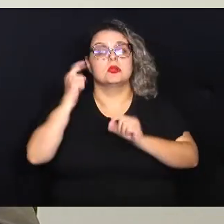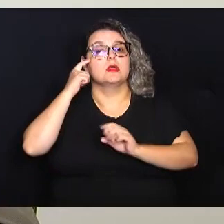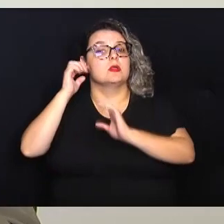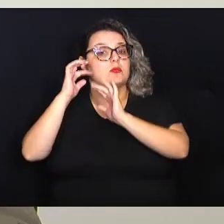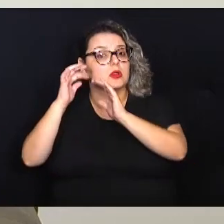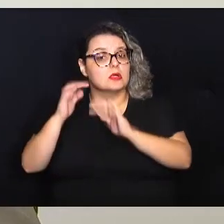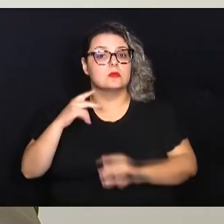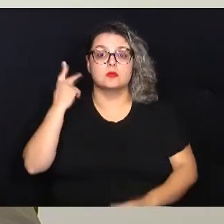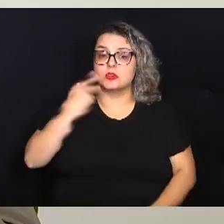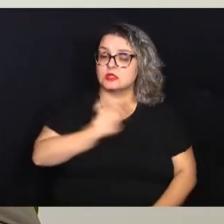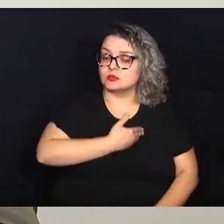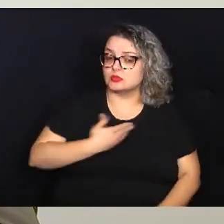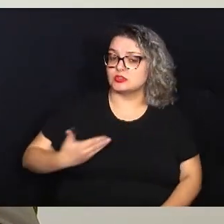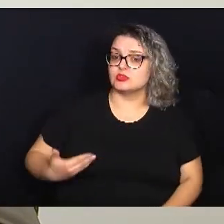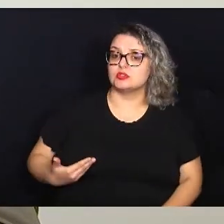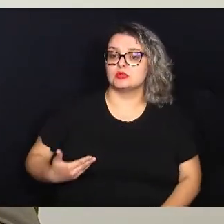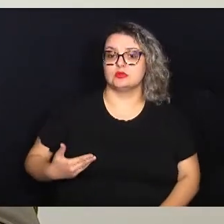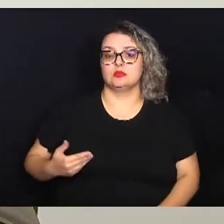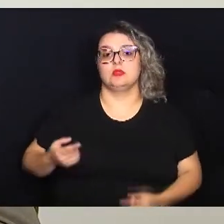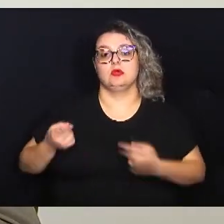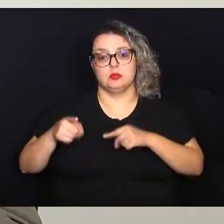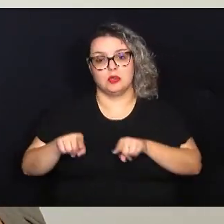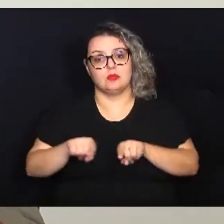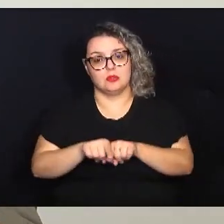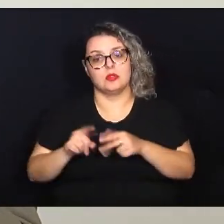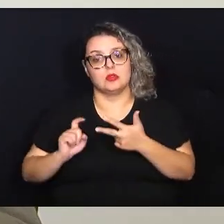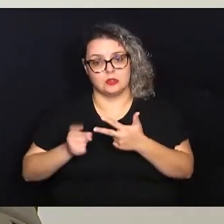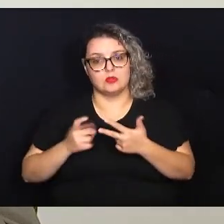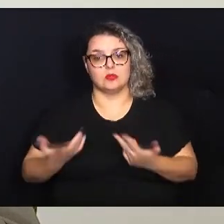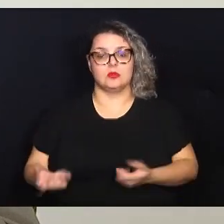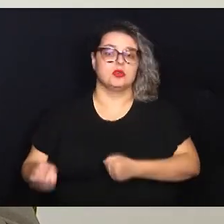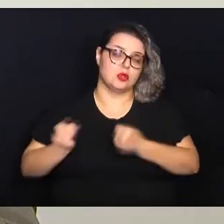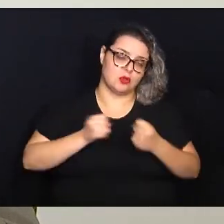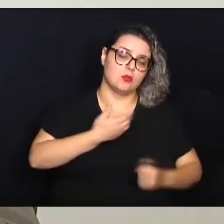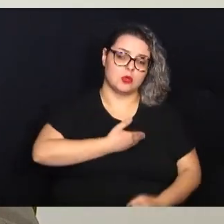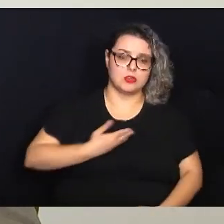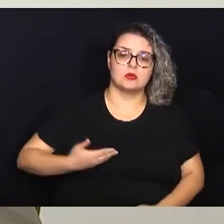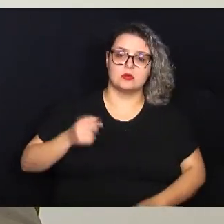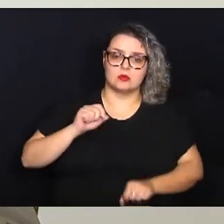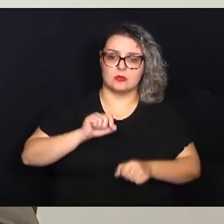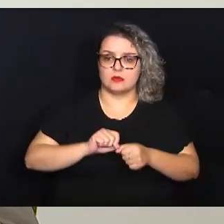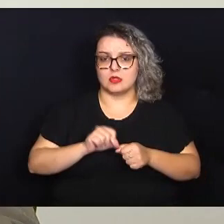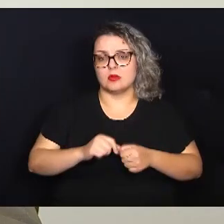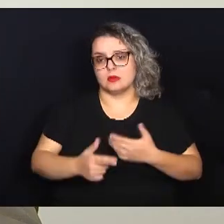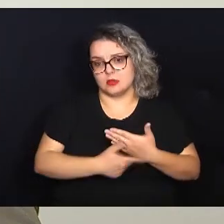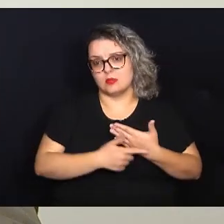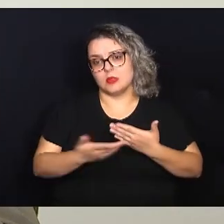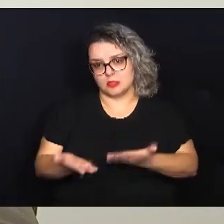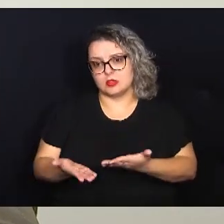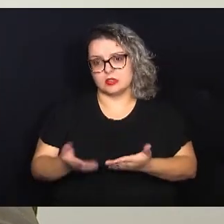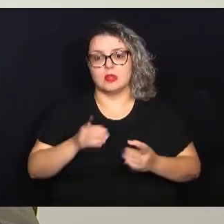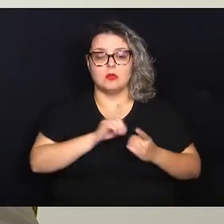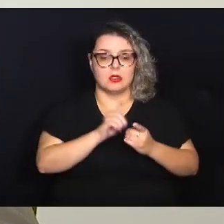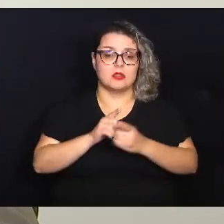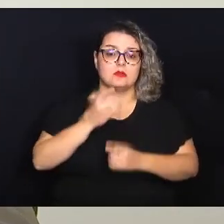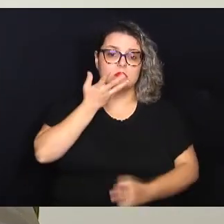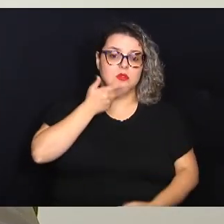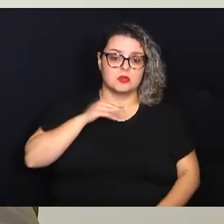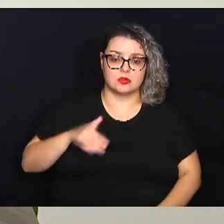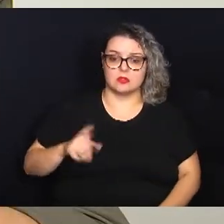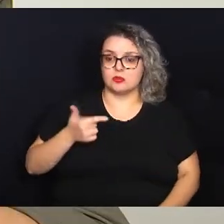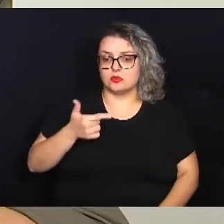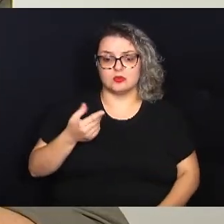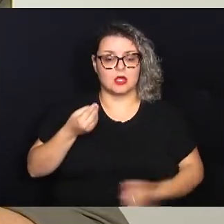atender, quem está pensando nessa política pública, para a gente provocar também que o poder público faça a parte dele, que é o atendimento